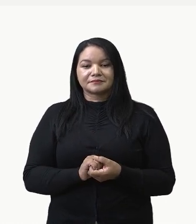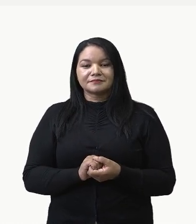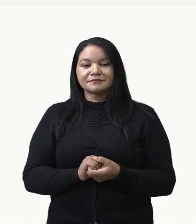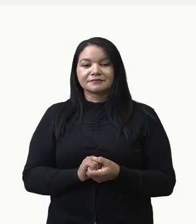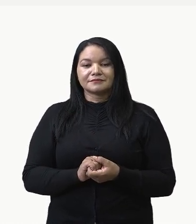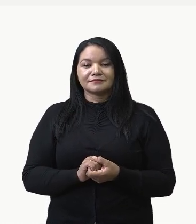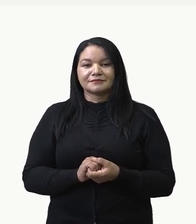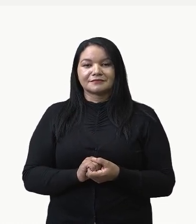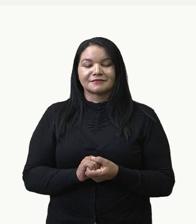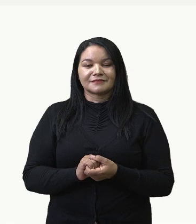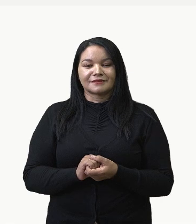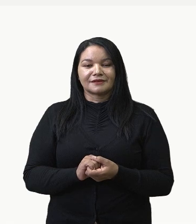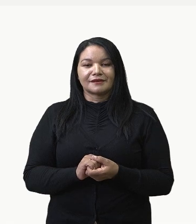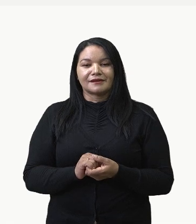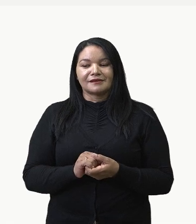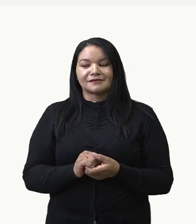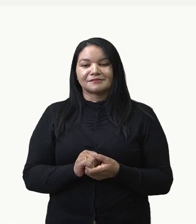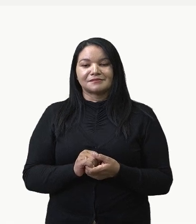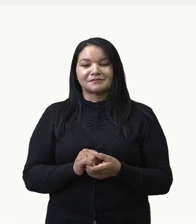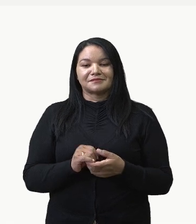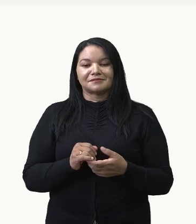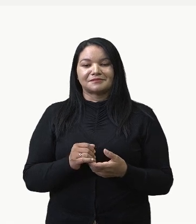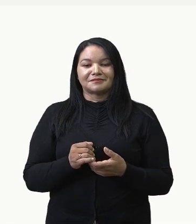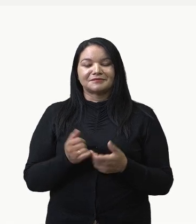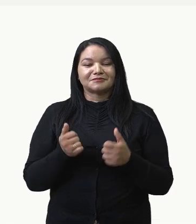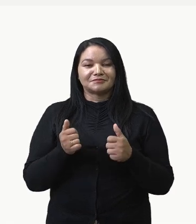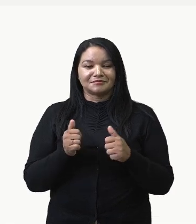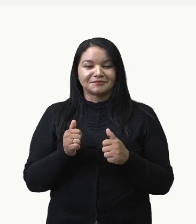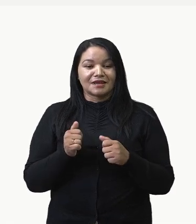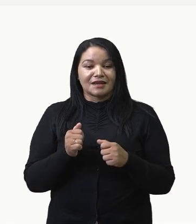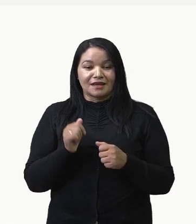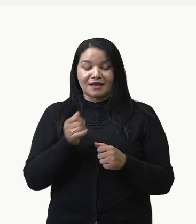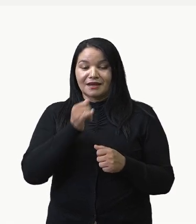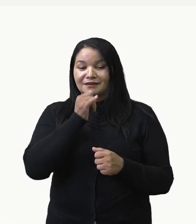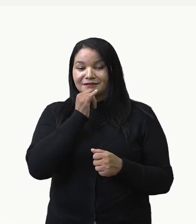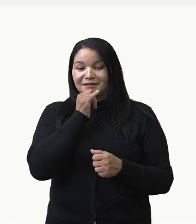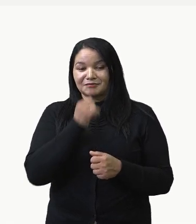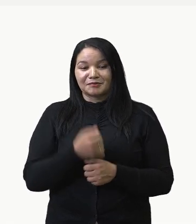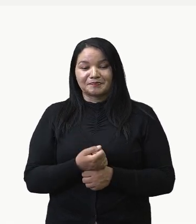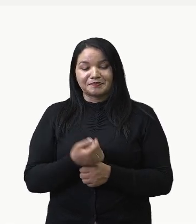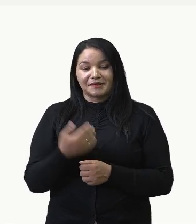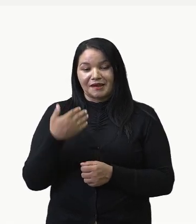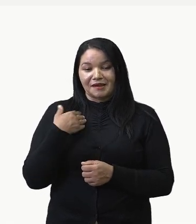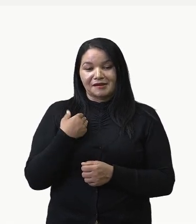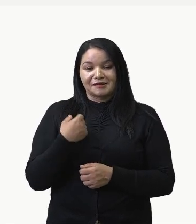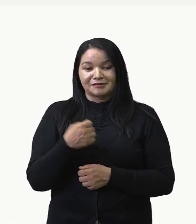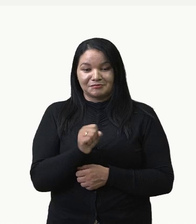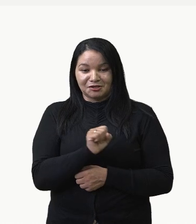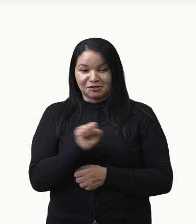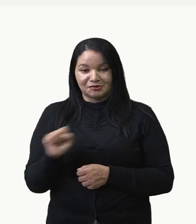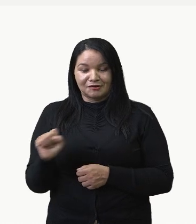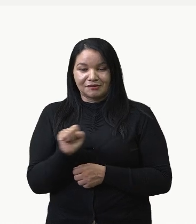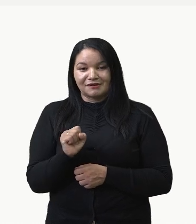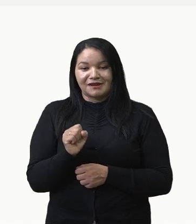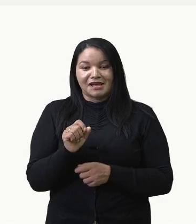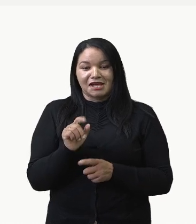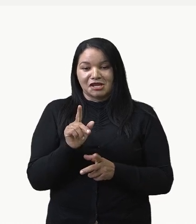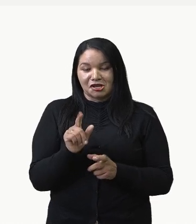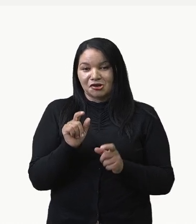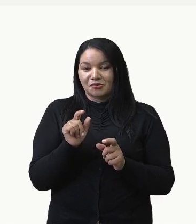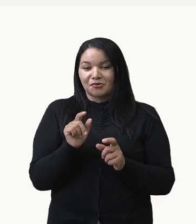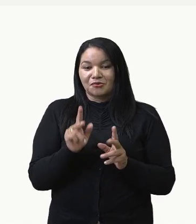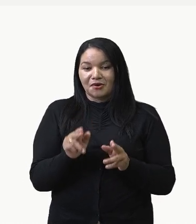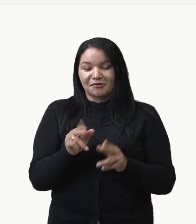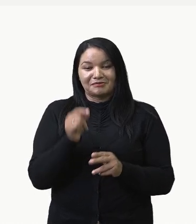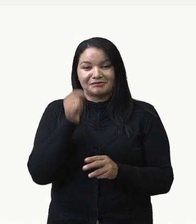miserável sovina olha o exemplo suegra rata por não gastar su Plata sequeda